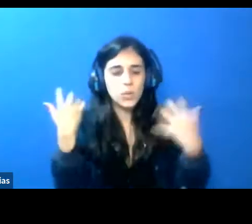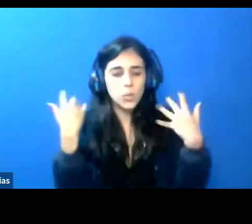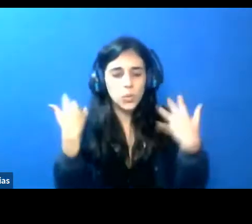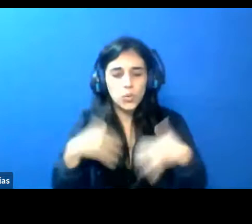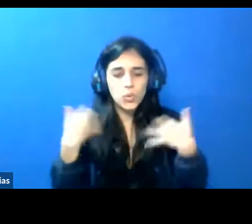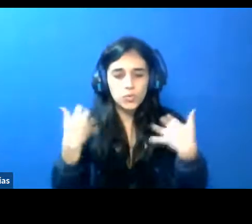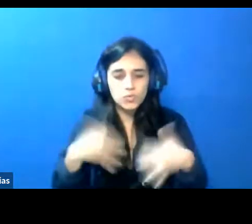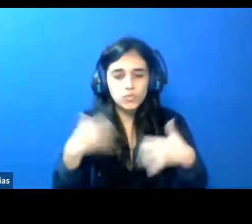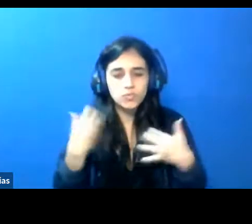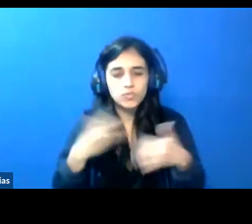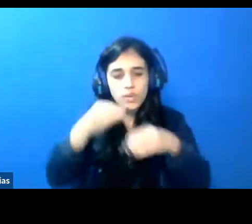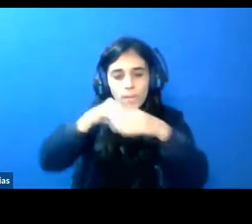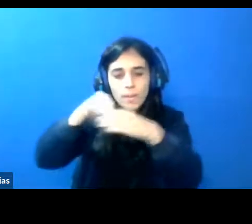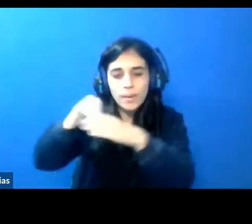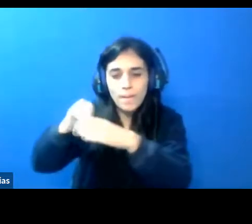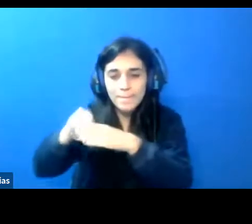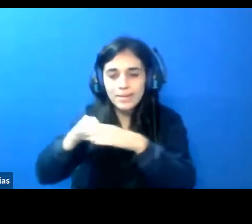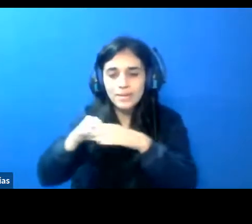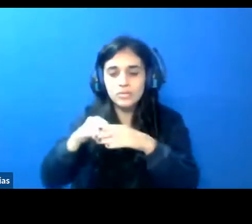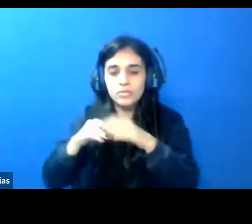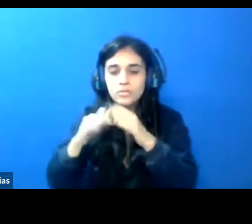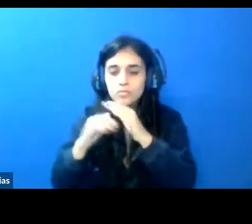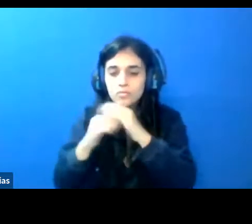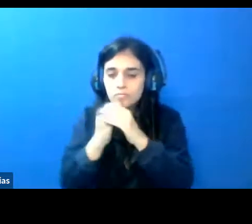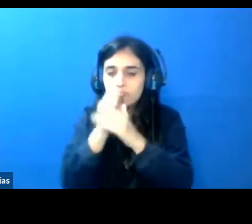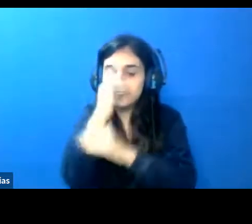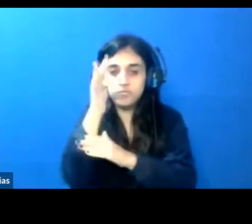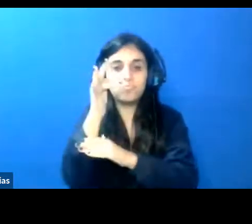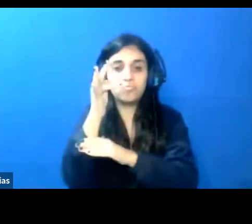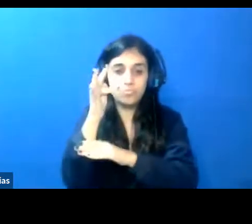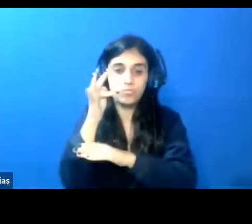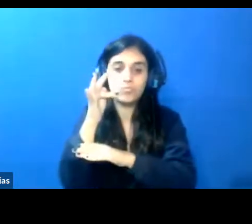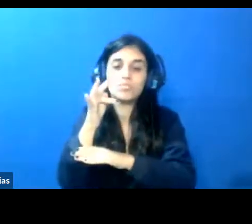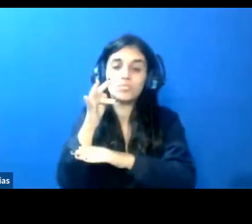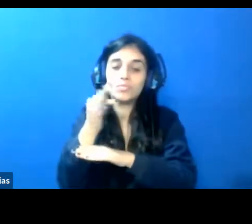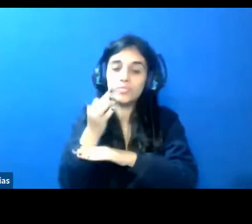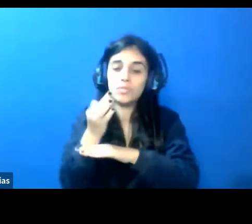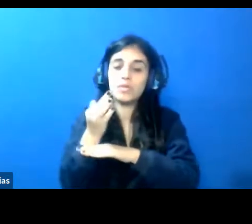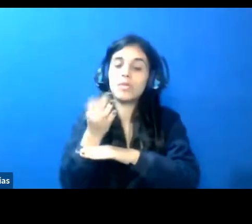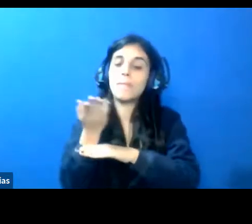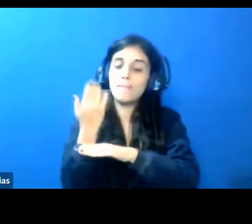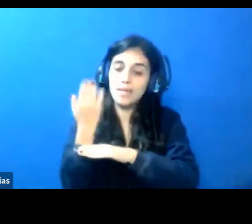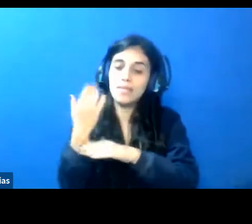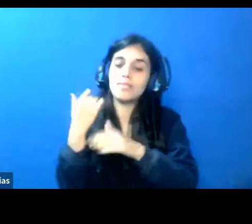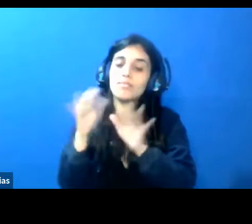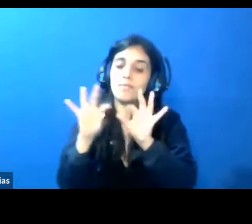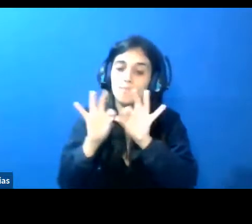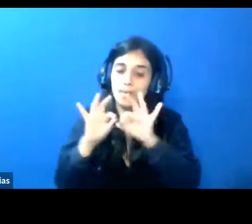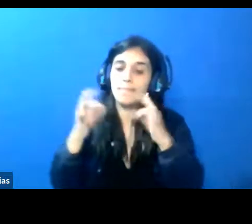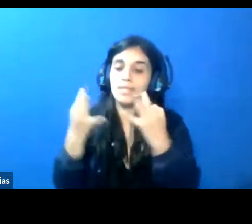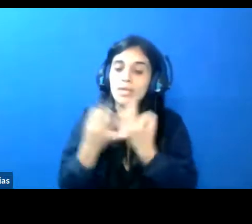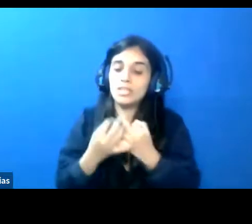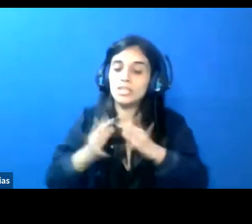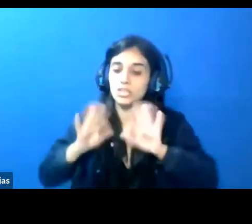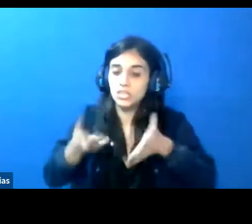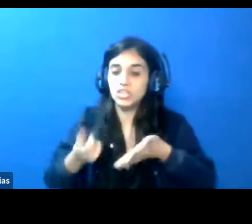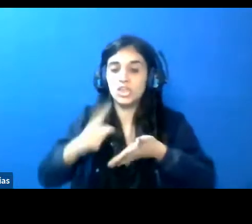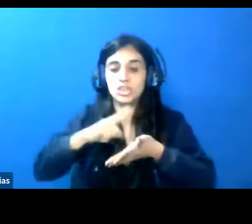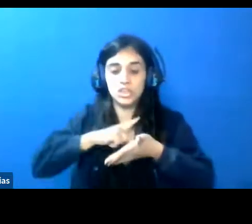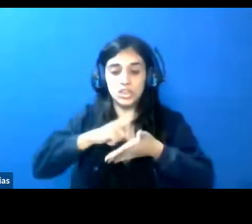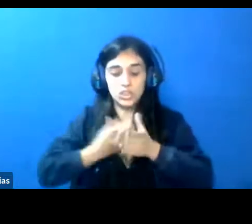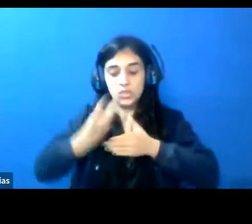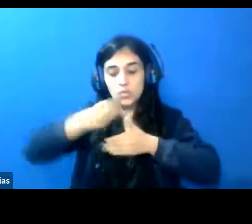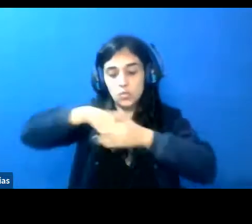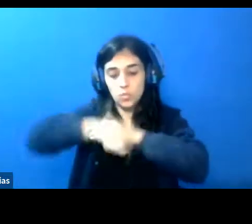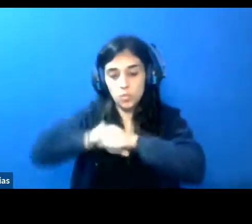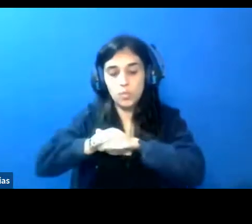as famílias que participaram dos nossos encontros, as famílias que multiplicaram, essas famílias que tinham agora aquela